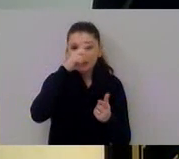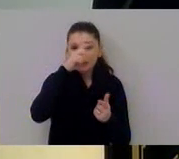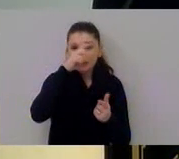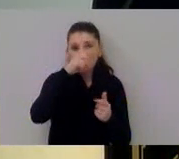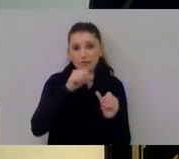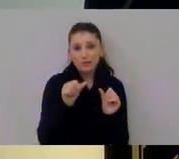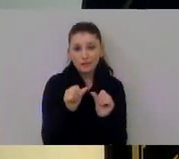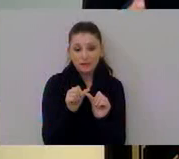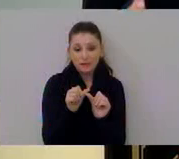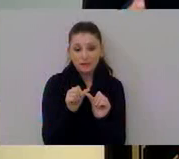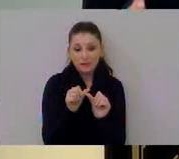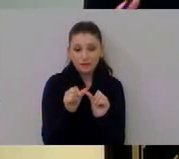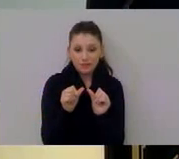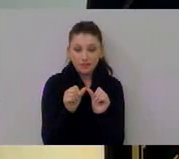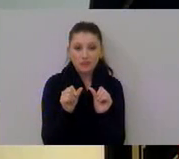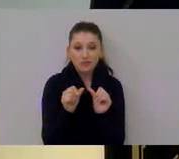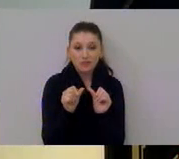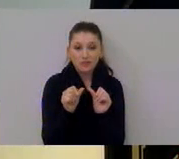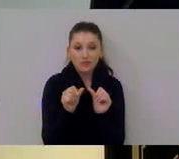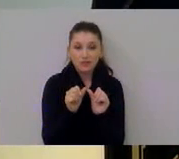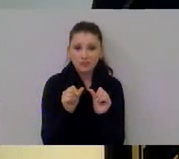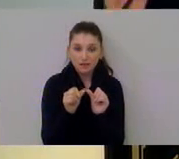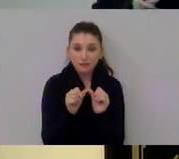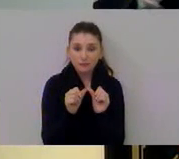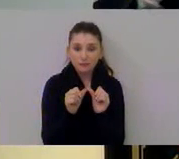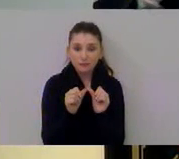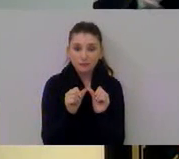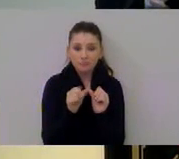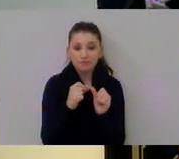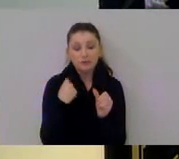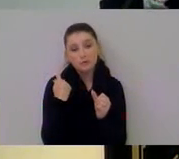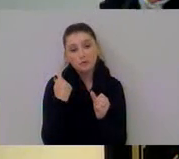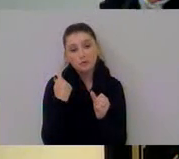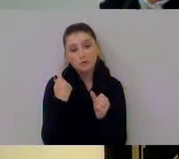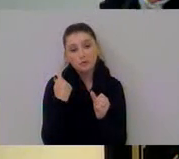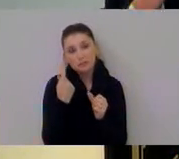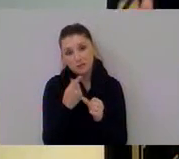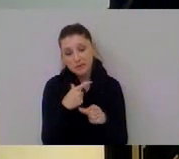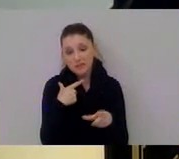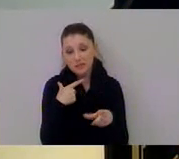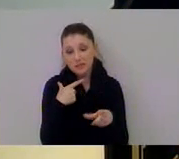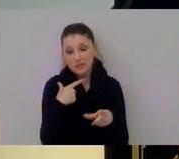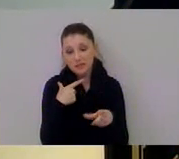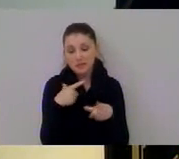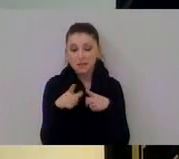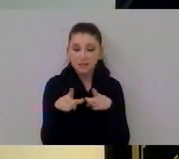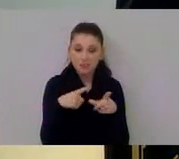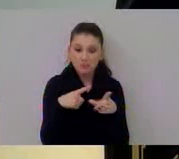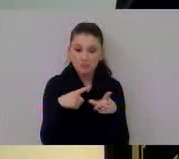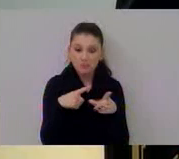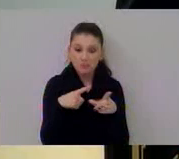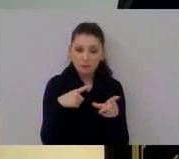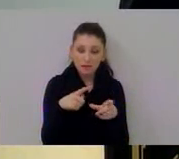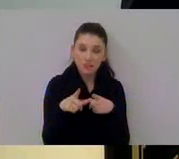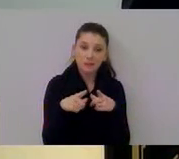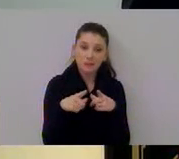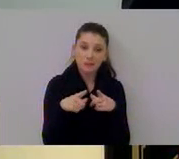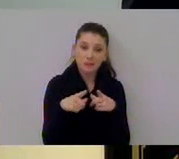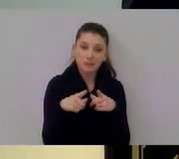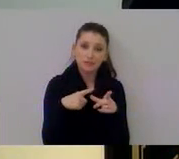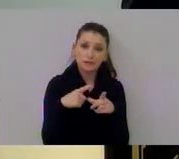trabalhando e fazendo nosso papel. Mas vamos ter André